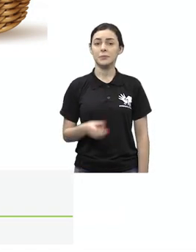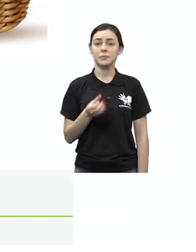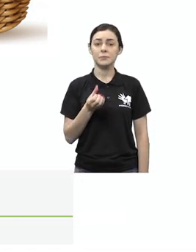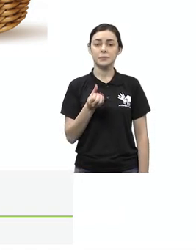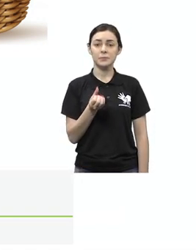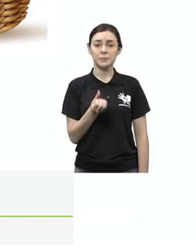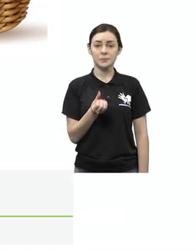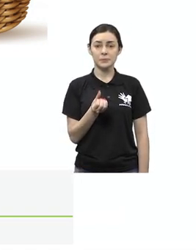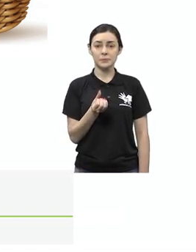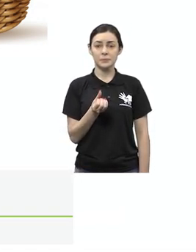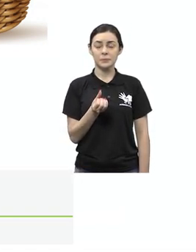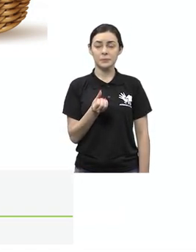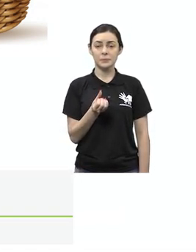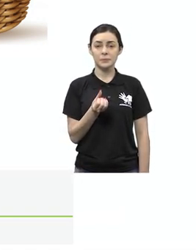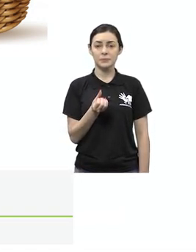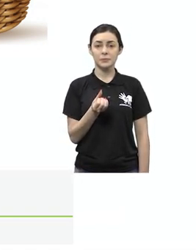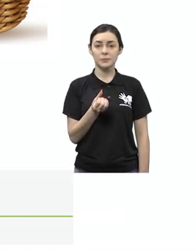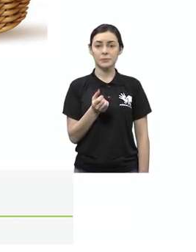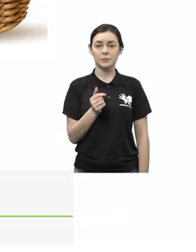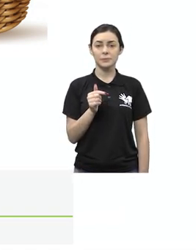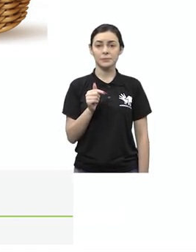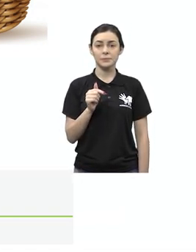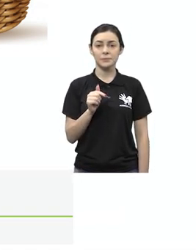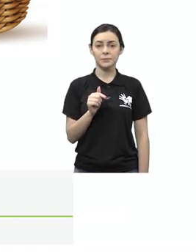nossa contagem.